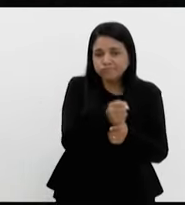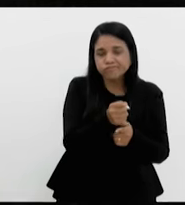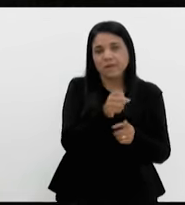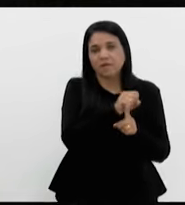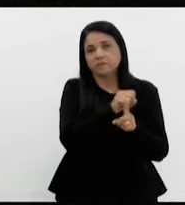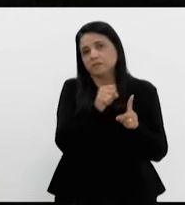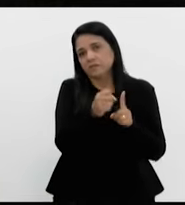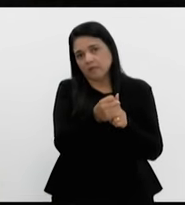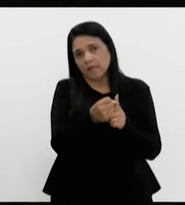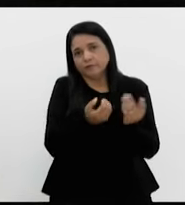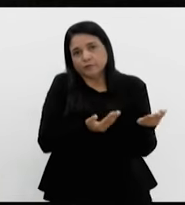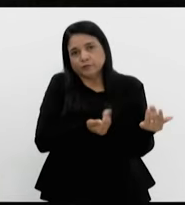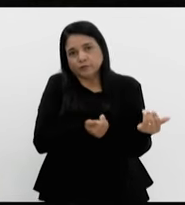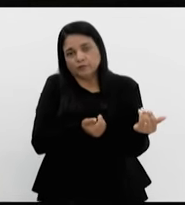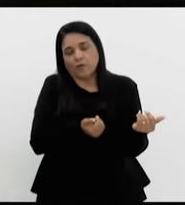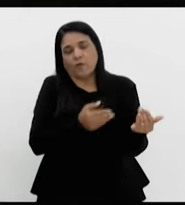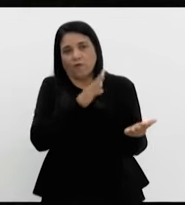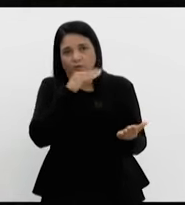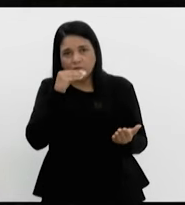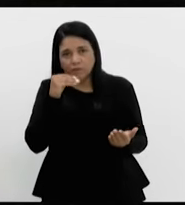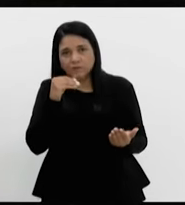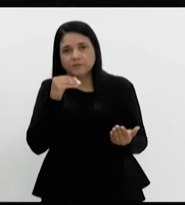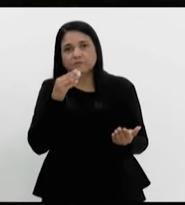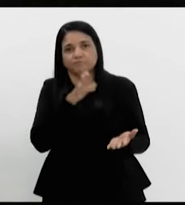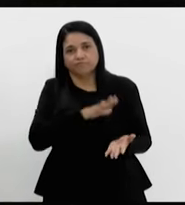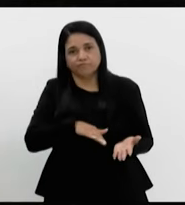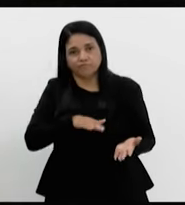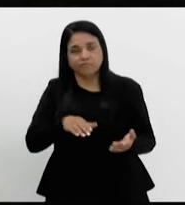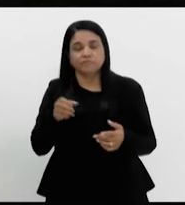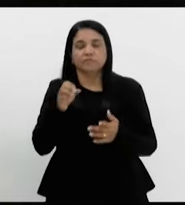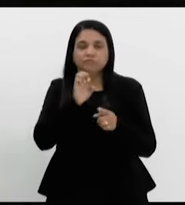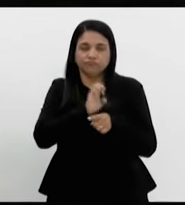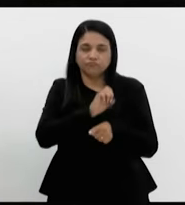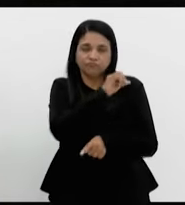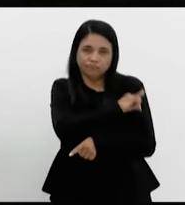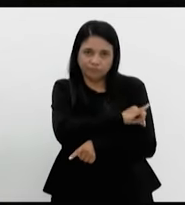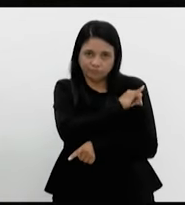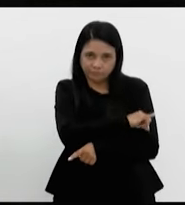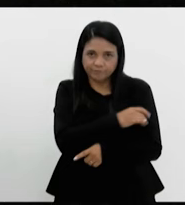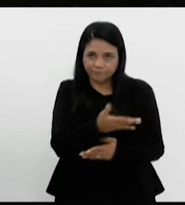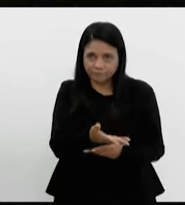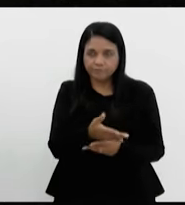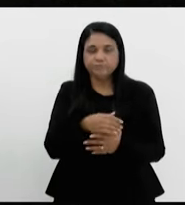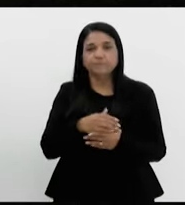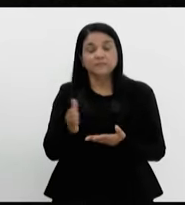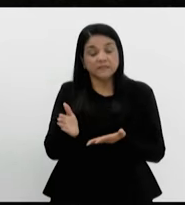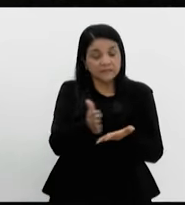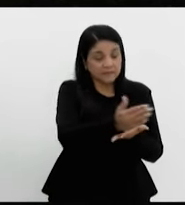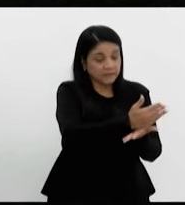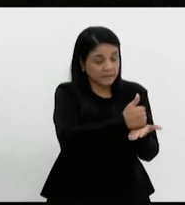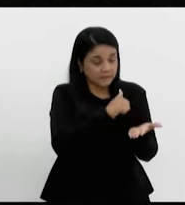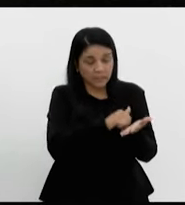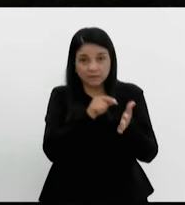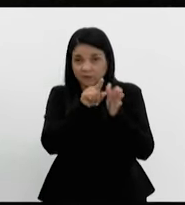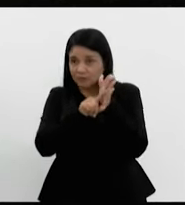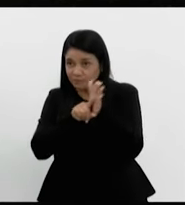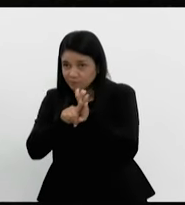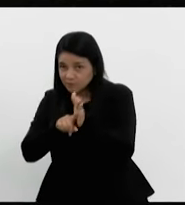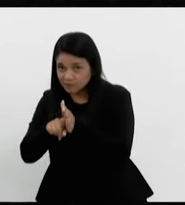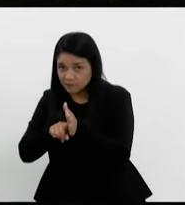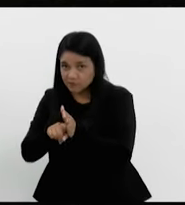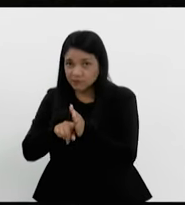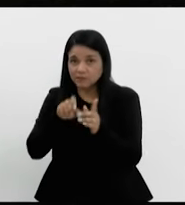social de crianças e adolescentes no Estado do Rio de Janeiro. Dados da Pesquisa Nacional de